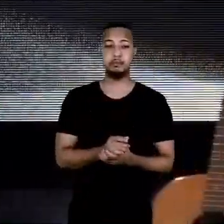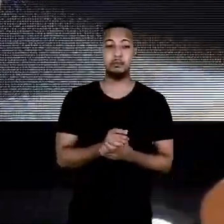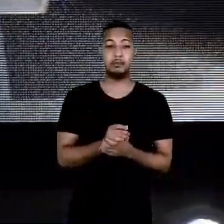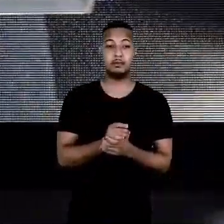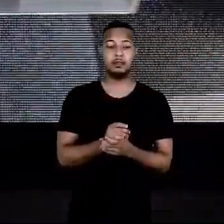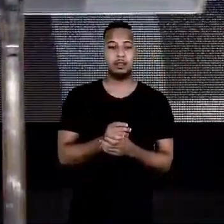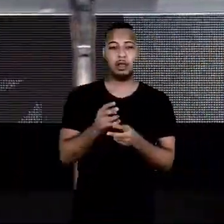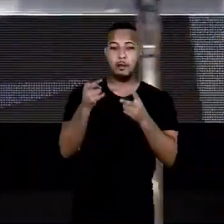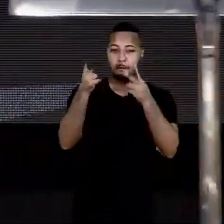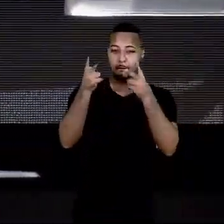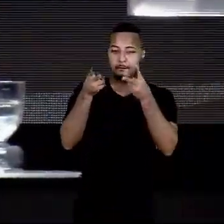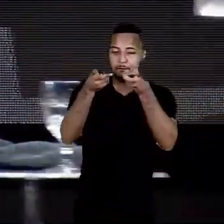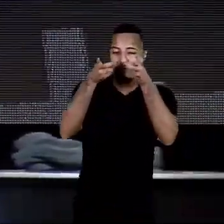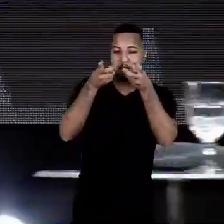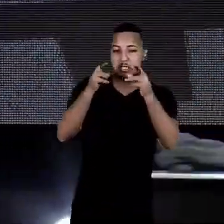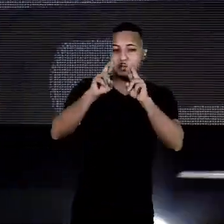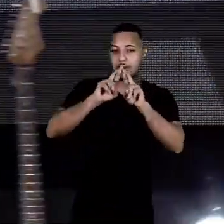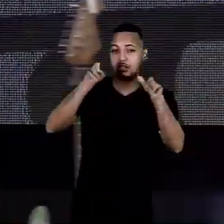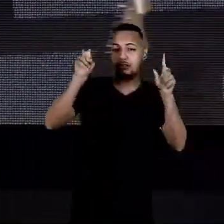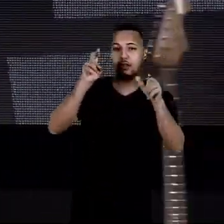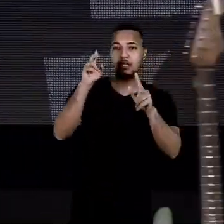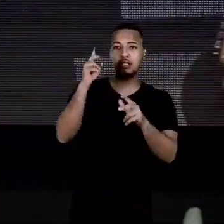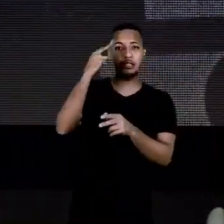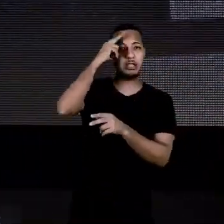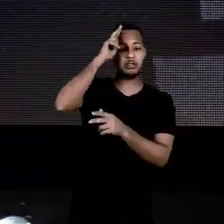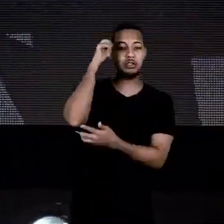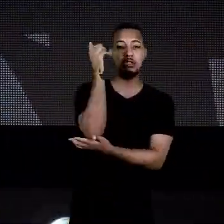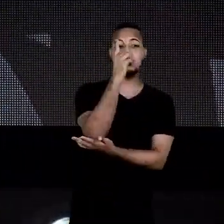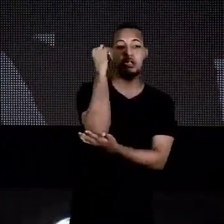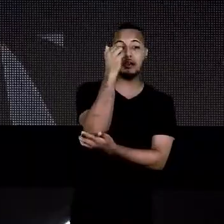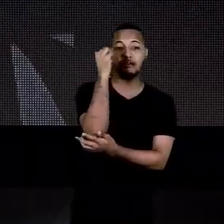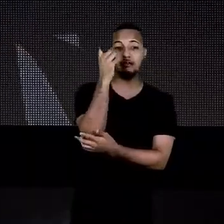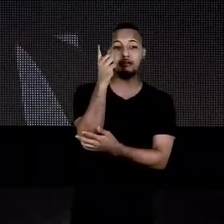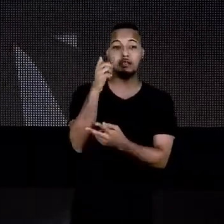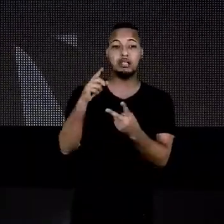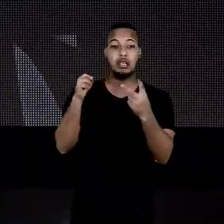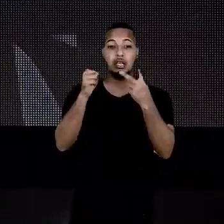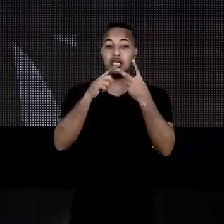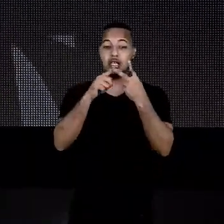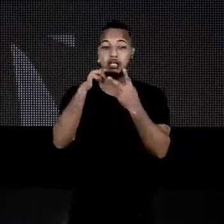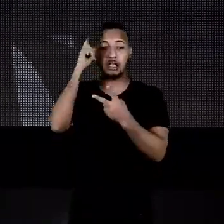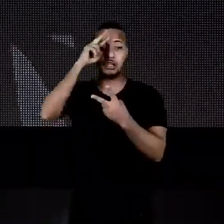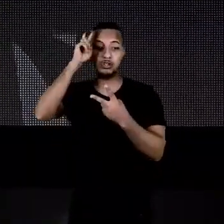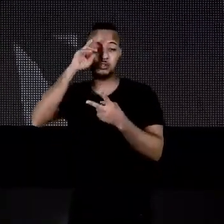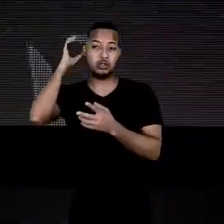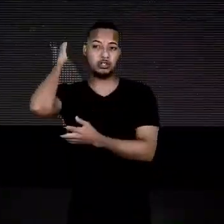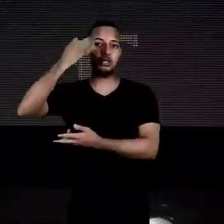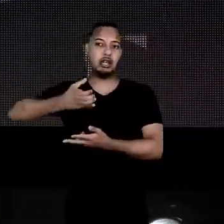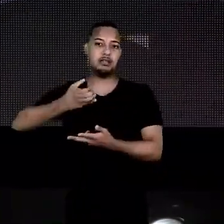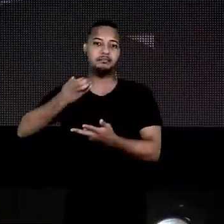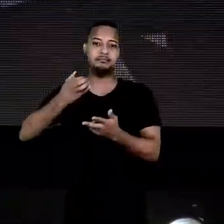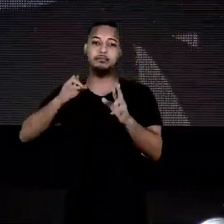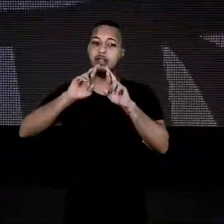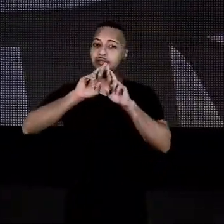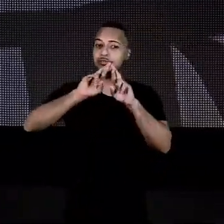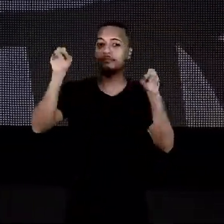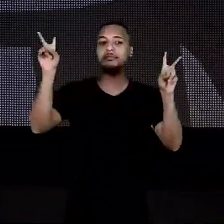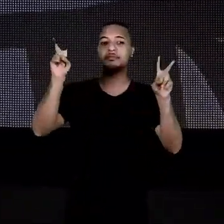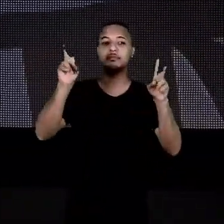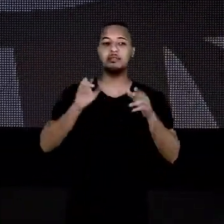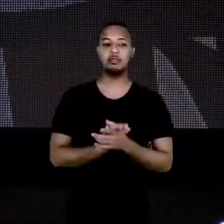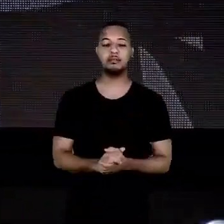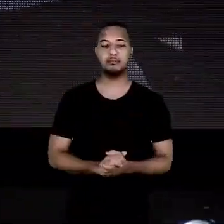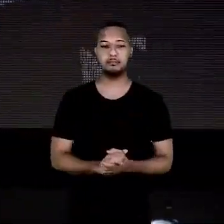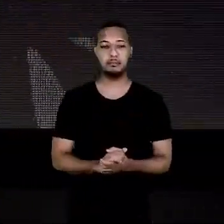Davi, que abriu o coração, e veja a diferença de Caim. E Caim, todos nós já conhecemos o resto da